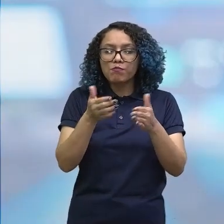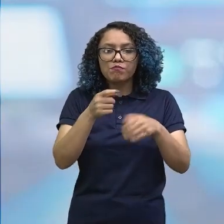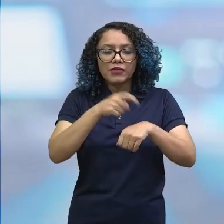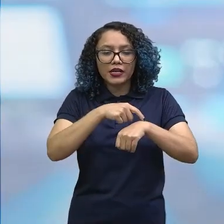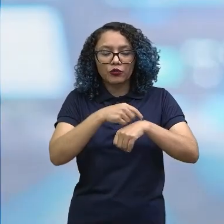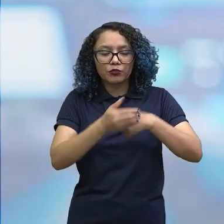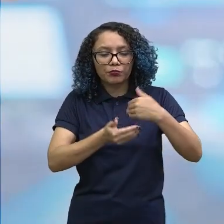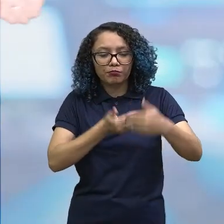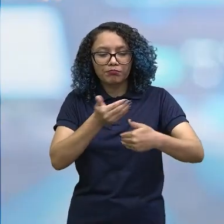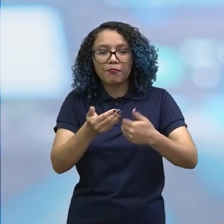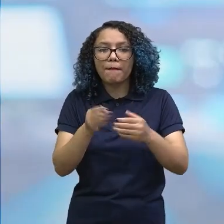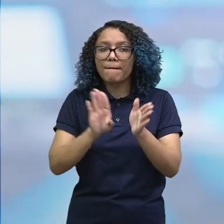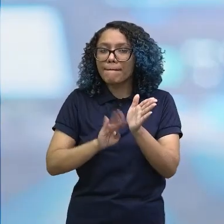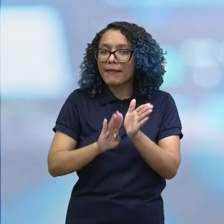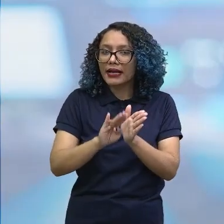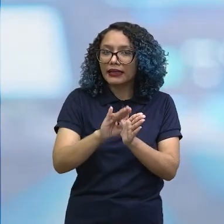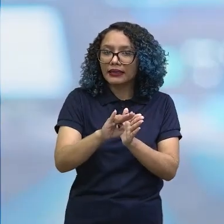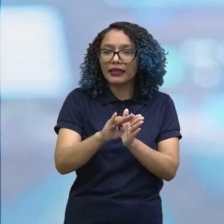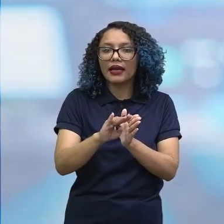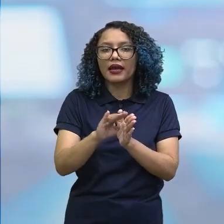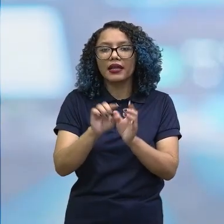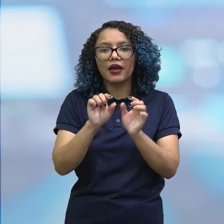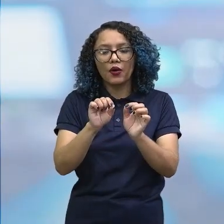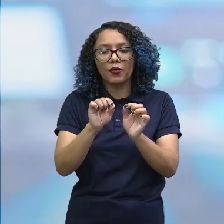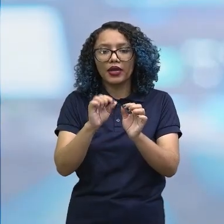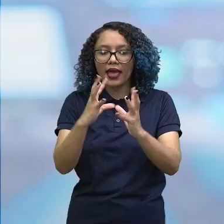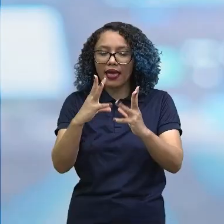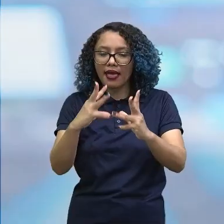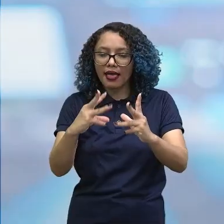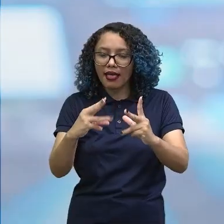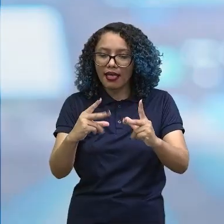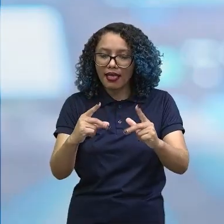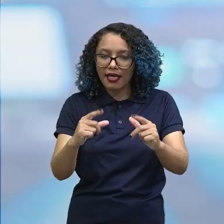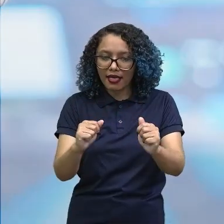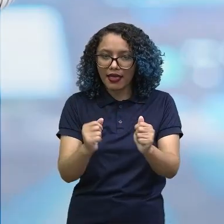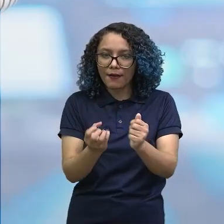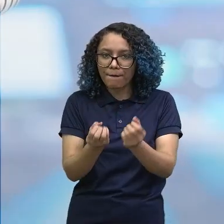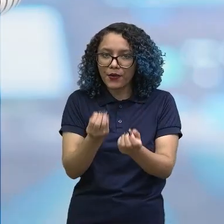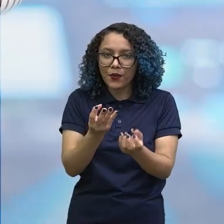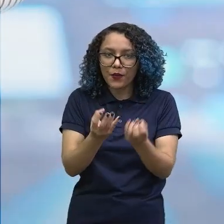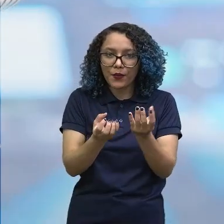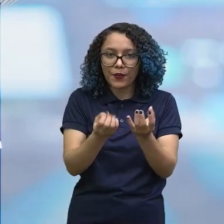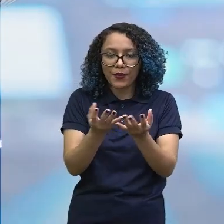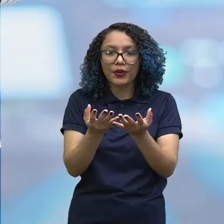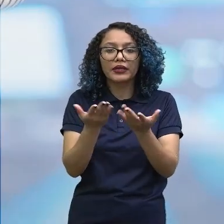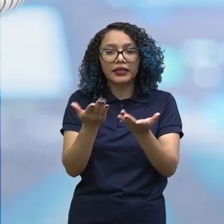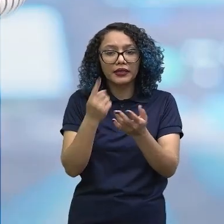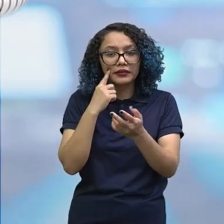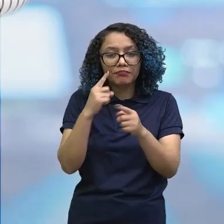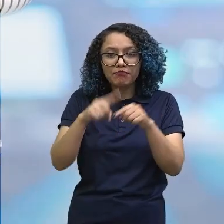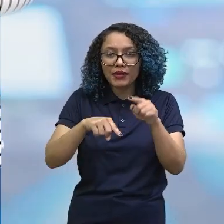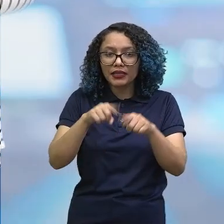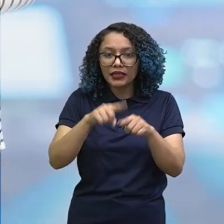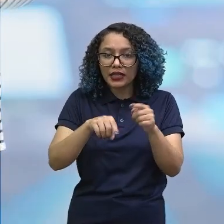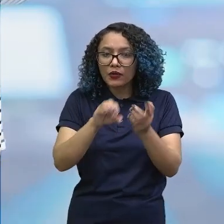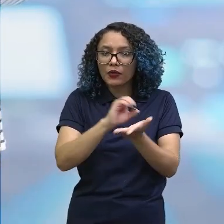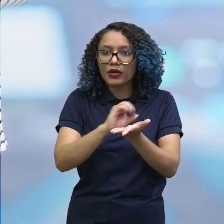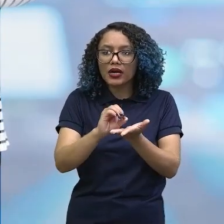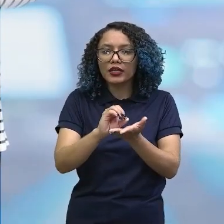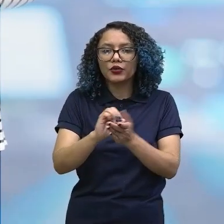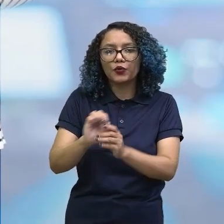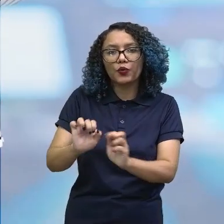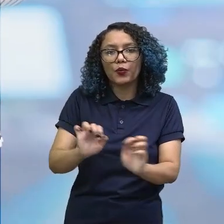as bactérias elas vão se decompor, E esses materiais orgânicos eles vão liberar